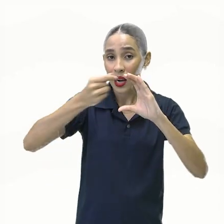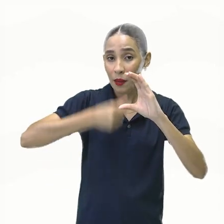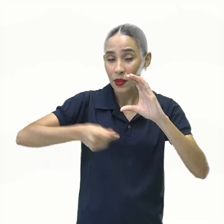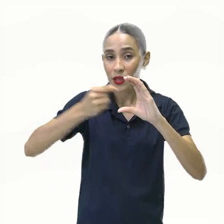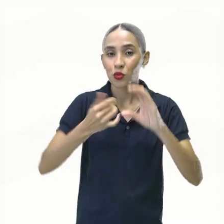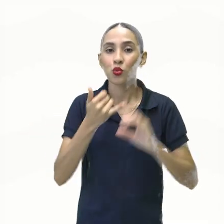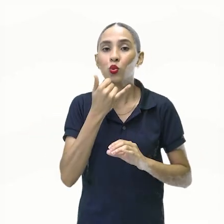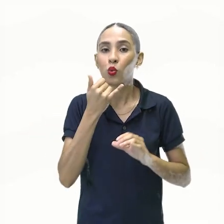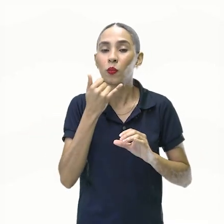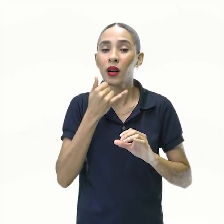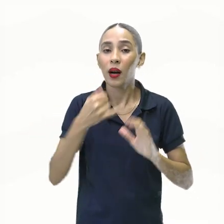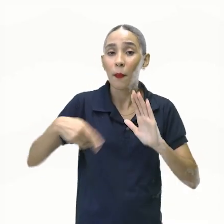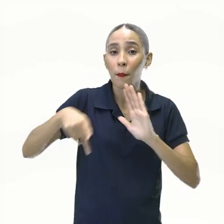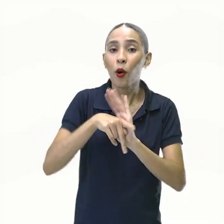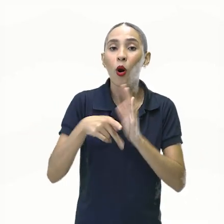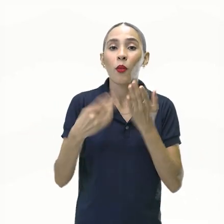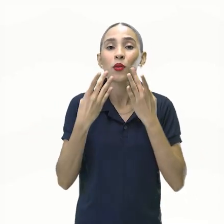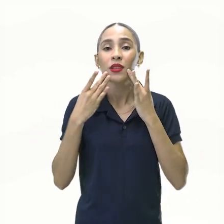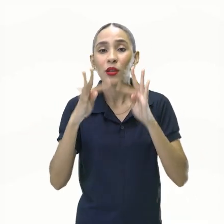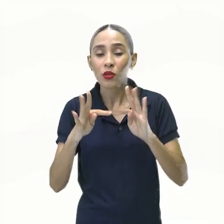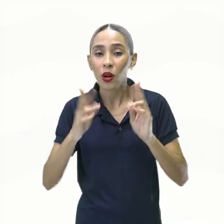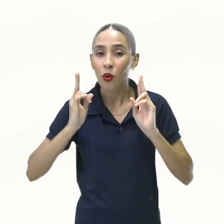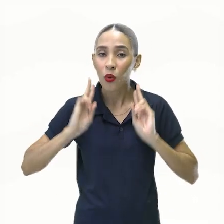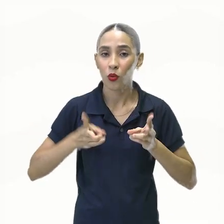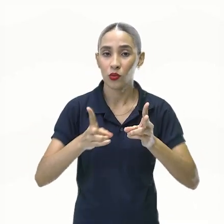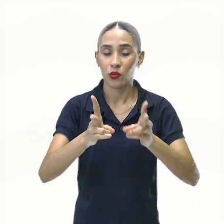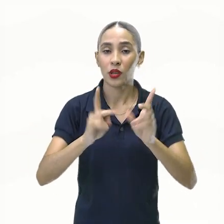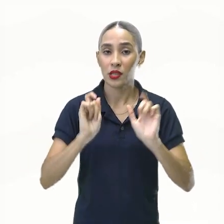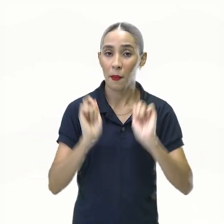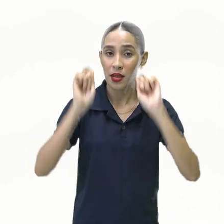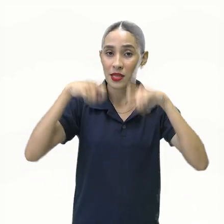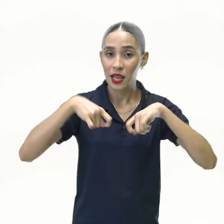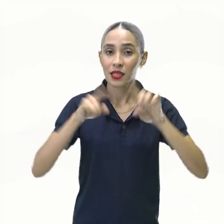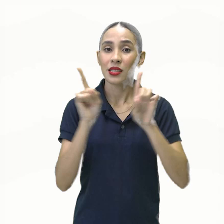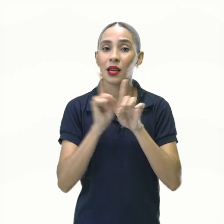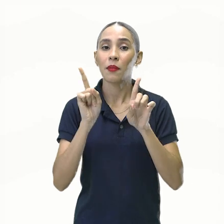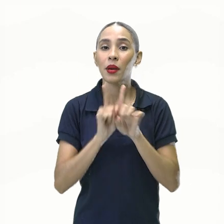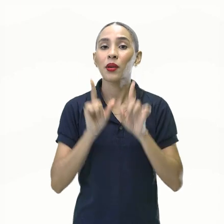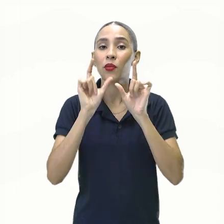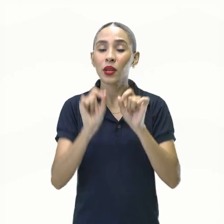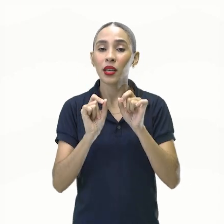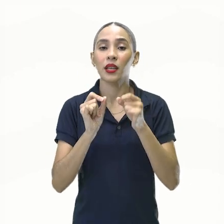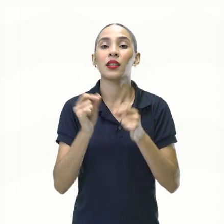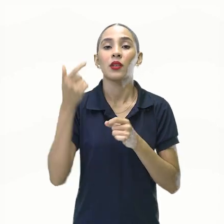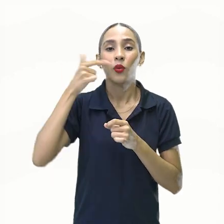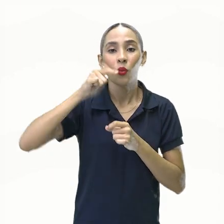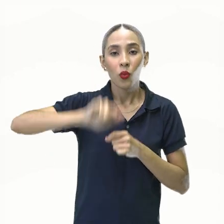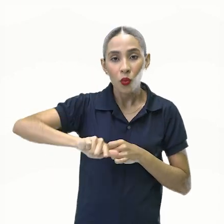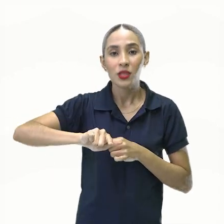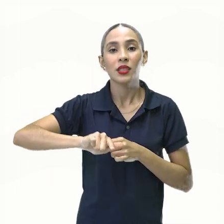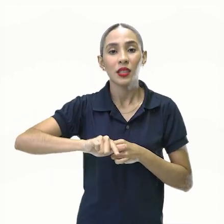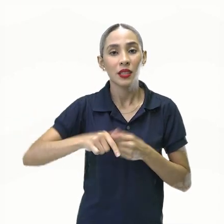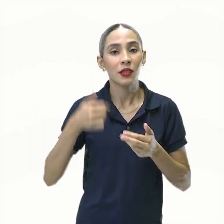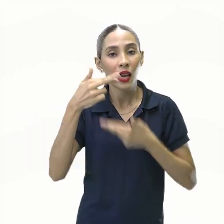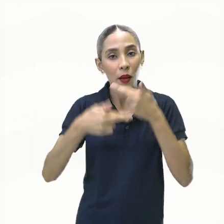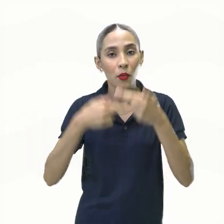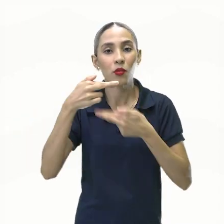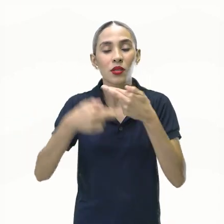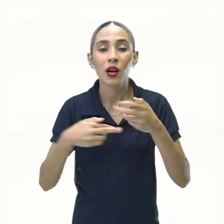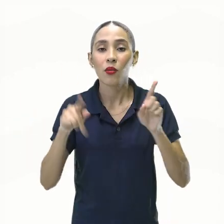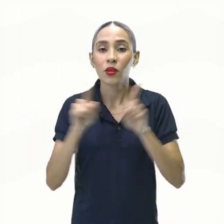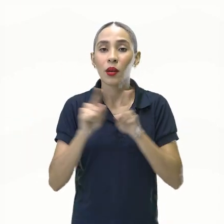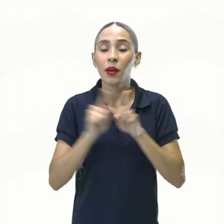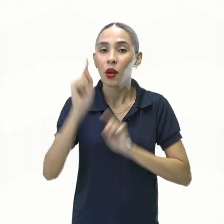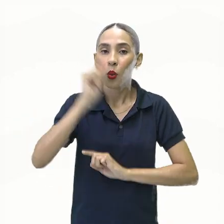capital natural seja mantido e enriquecido em sua capacidade de regeneração,